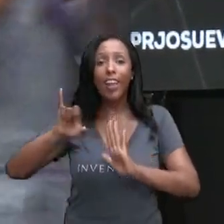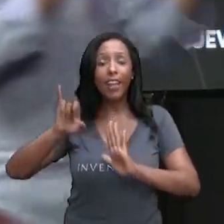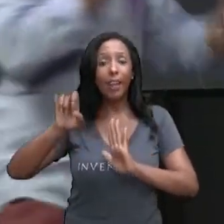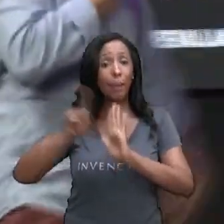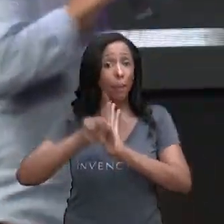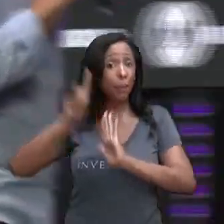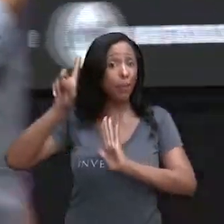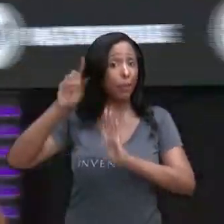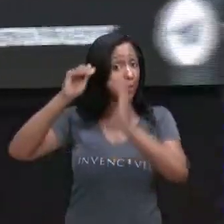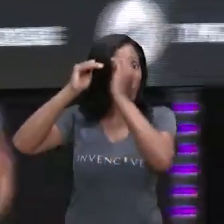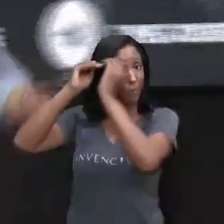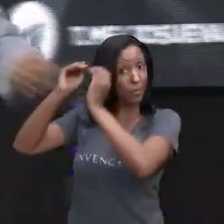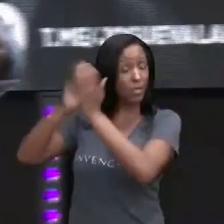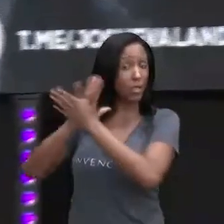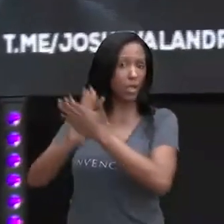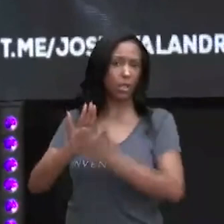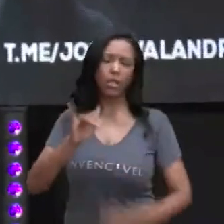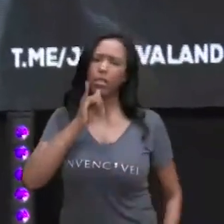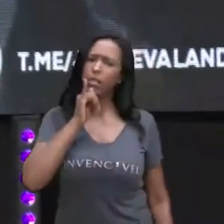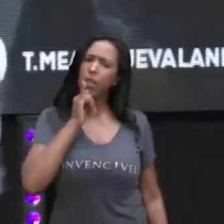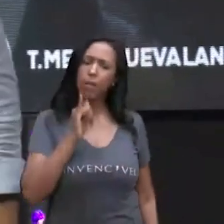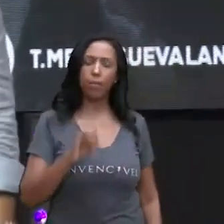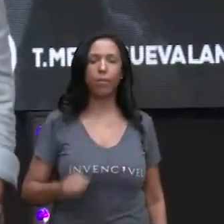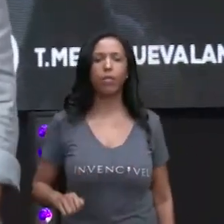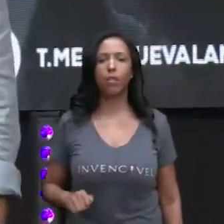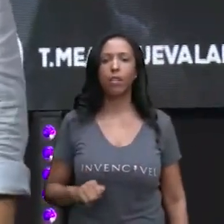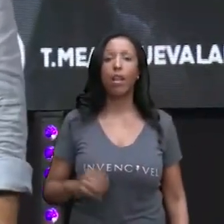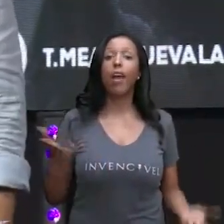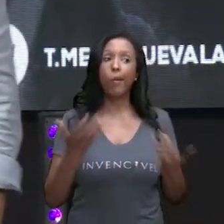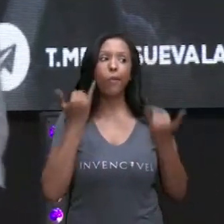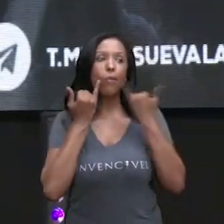Vamos falar de um assunto recente? A menina de 10 anos que foi abusada.